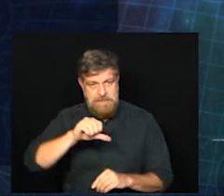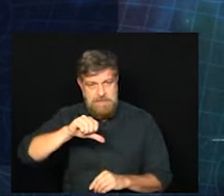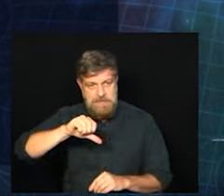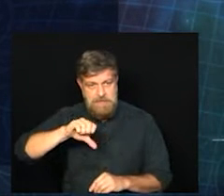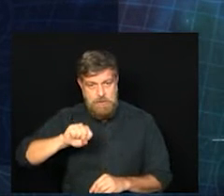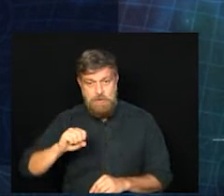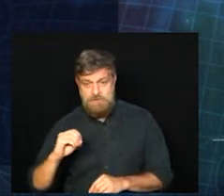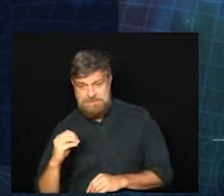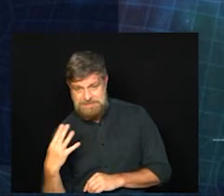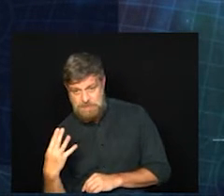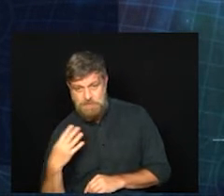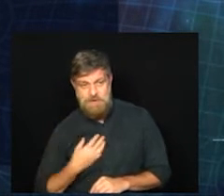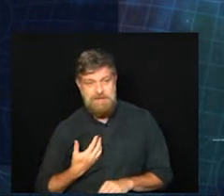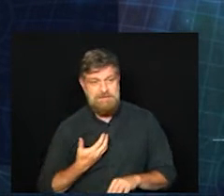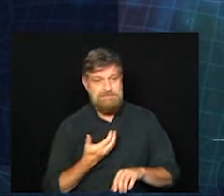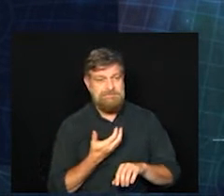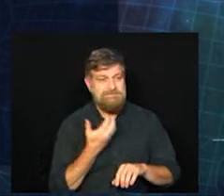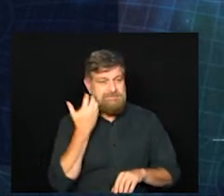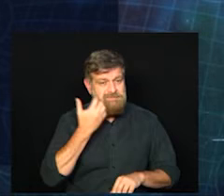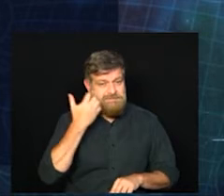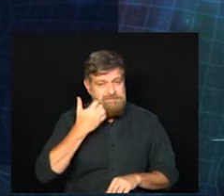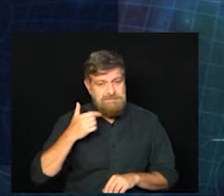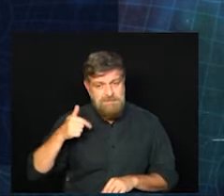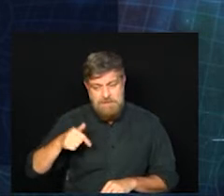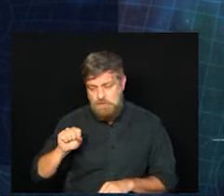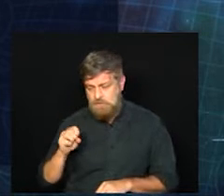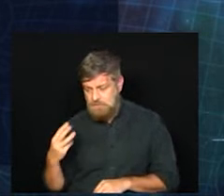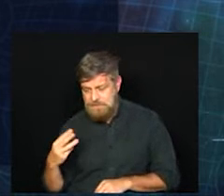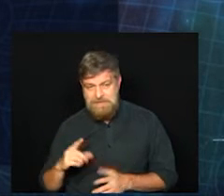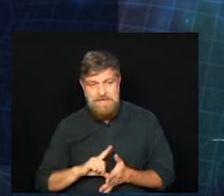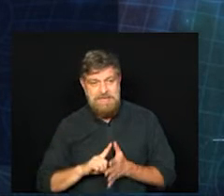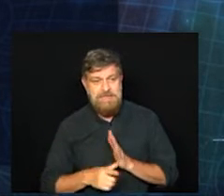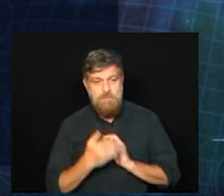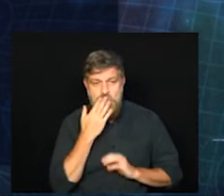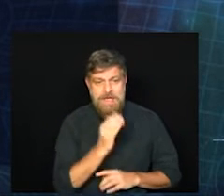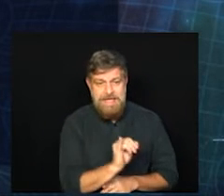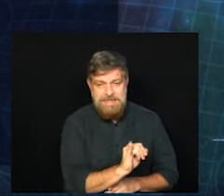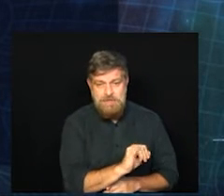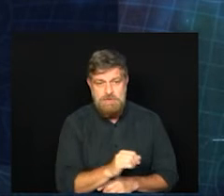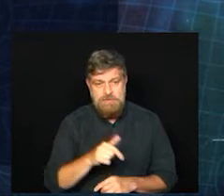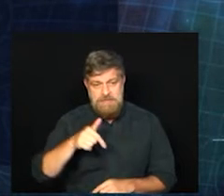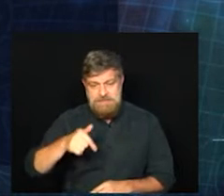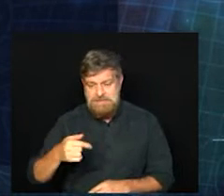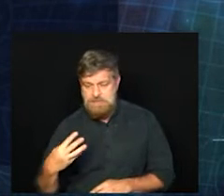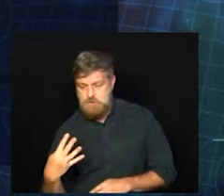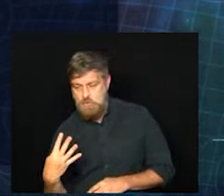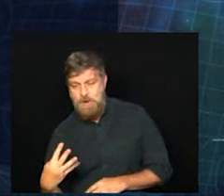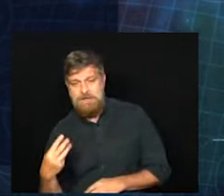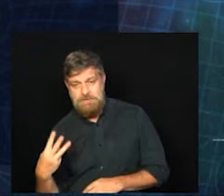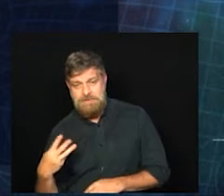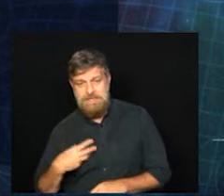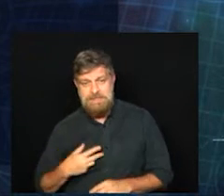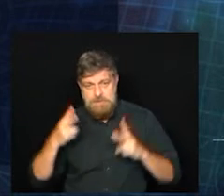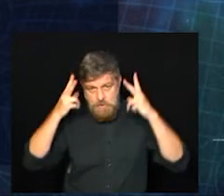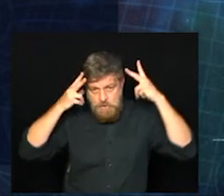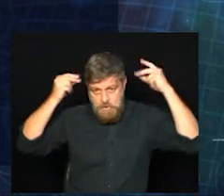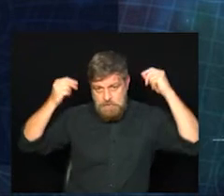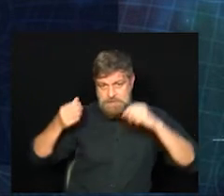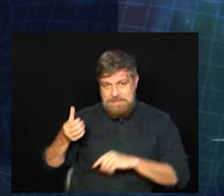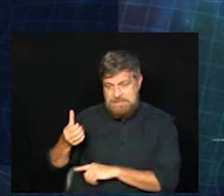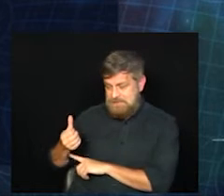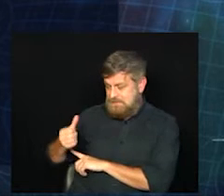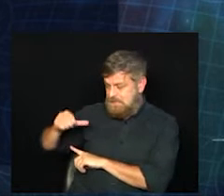Oeste, 783, Indaiatuba, 743, Hortolândia, 679,